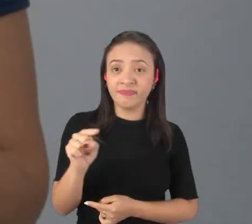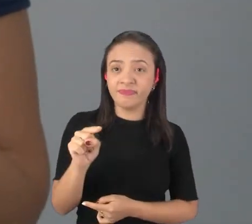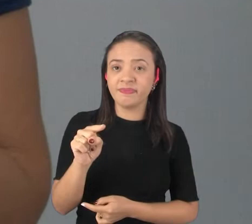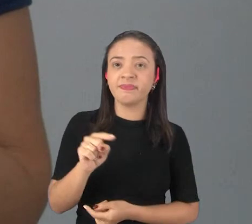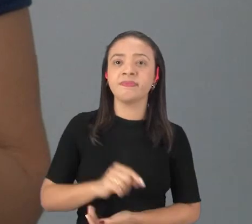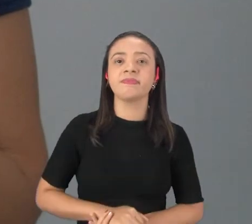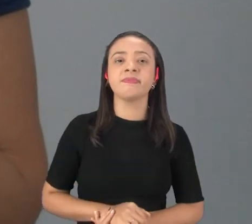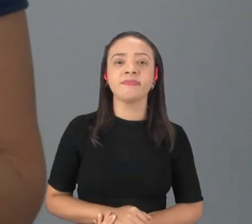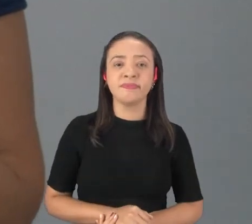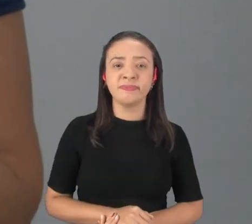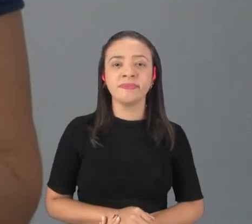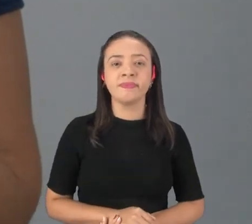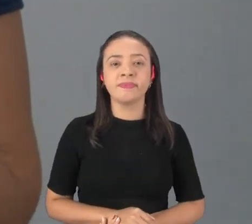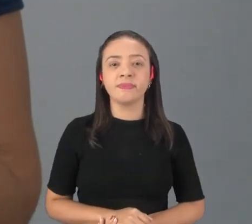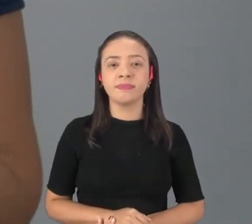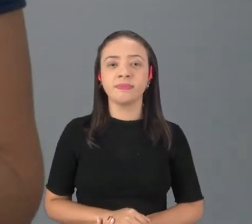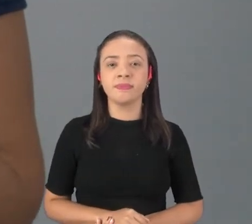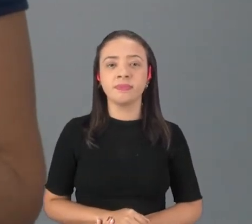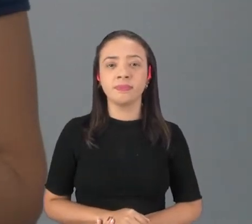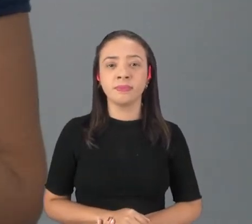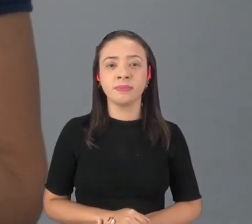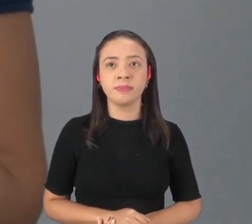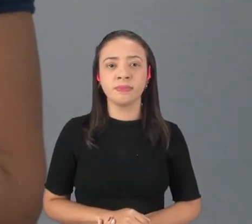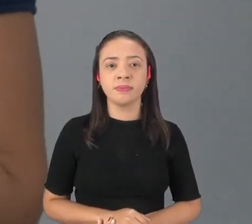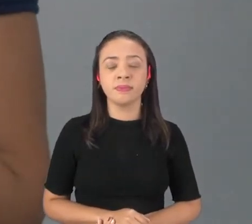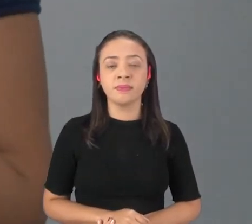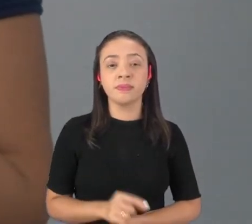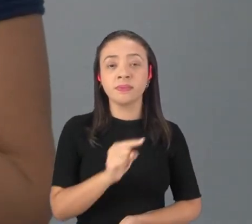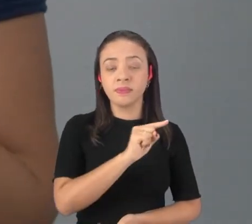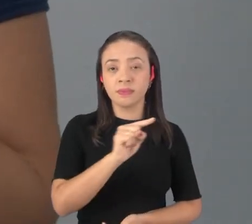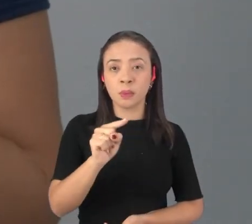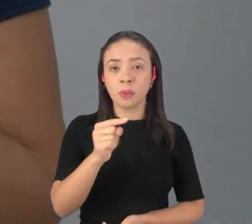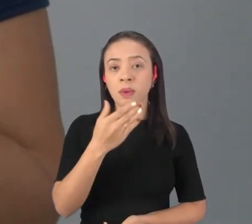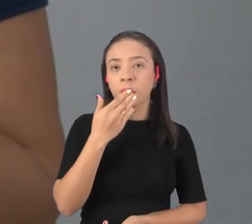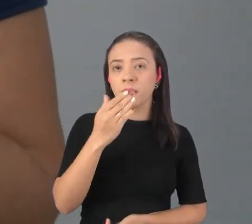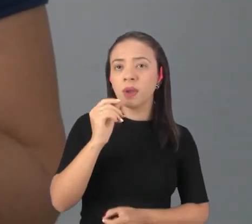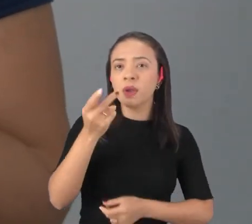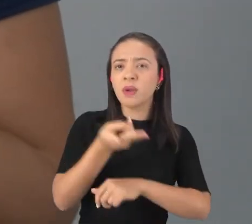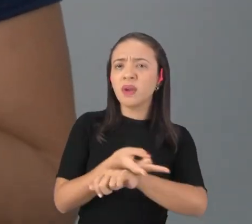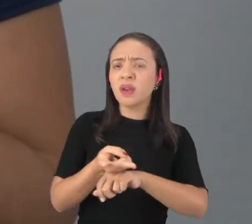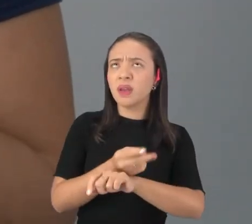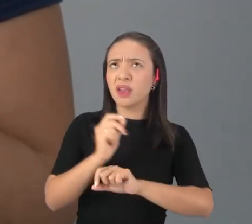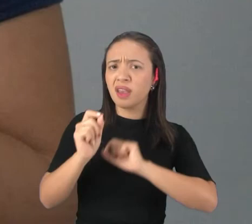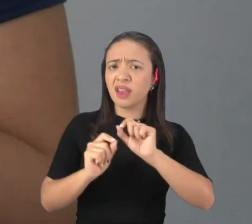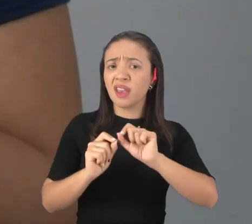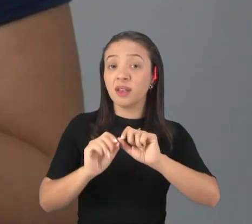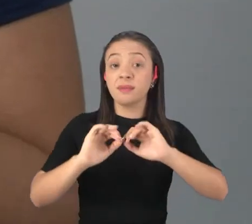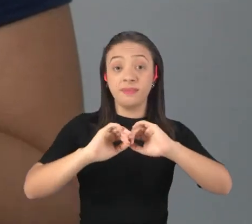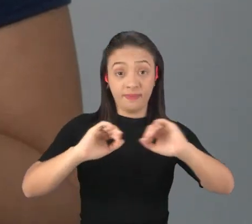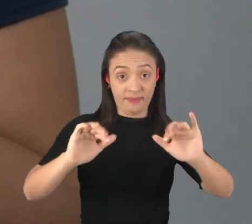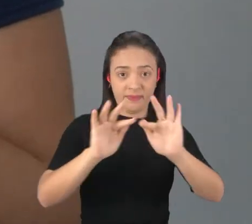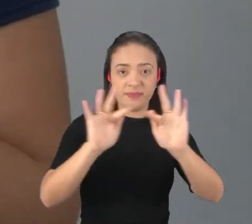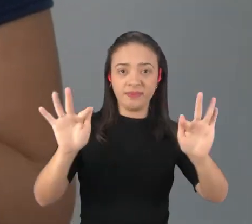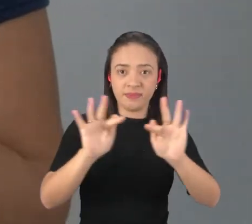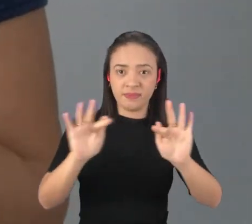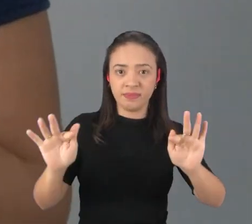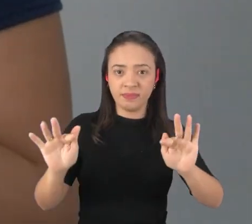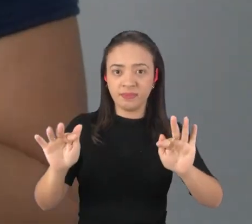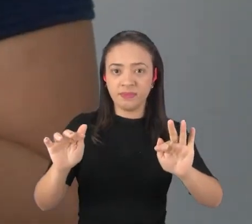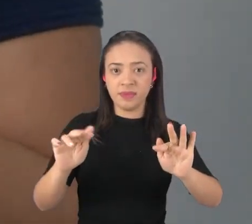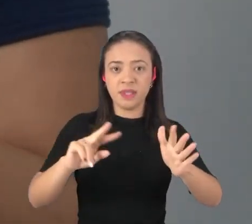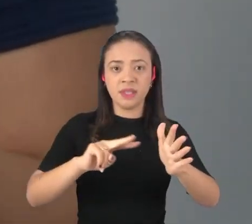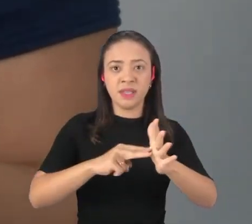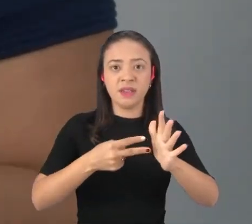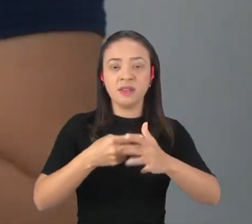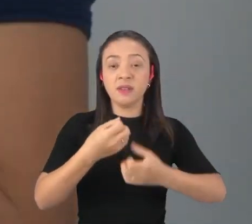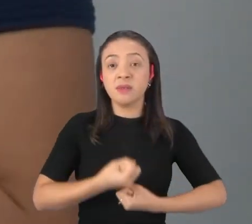travessão. Vou colocar o travessão aí. O travessão pede para me procurar isso aqui, ó. Isolar frases intercaladas de caráter